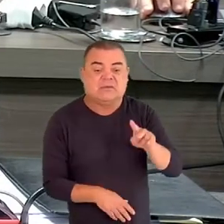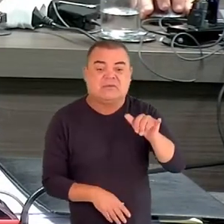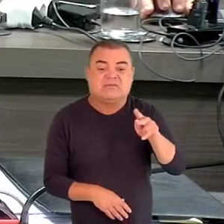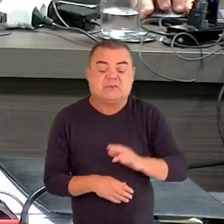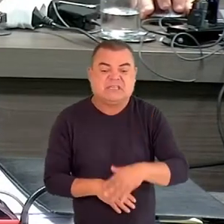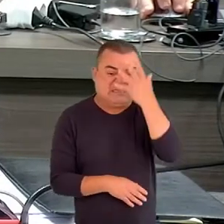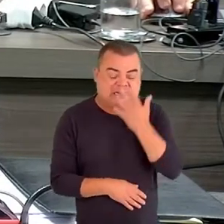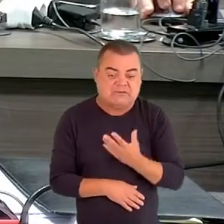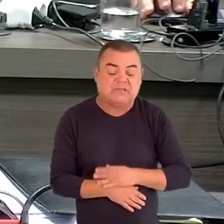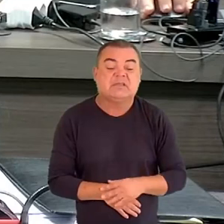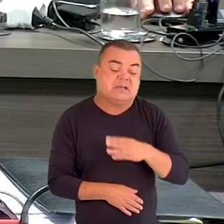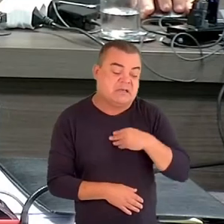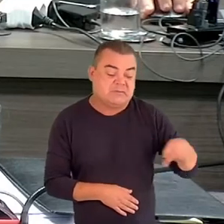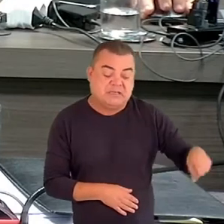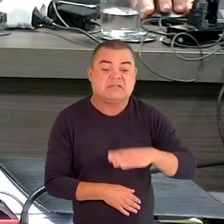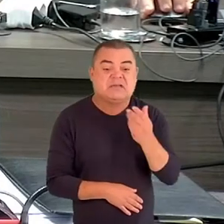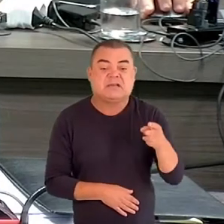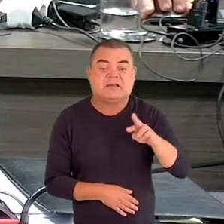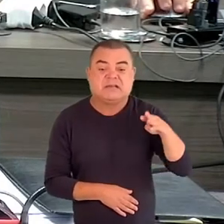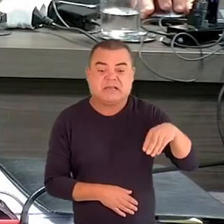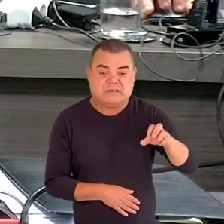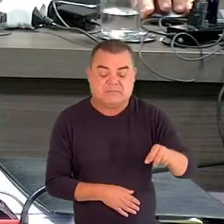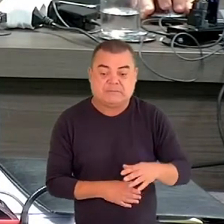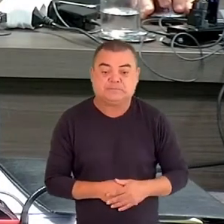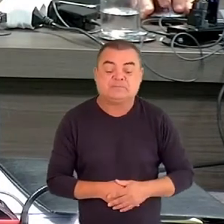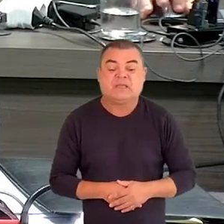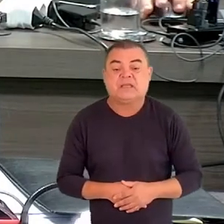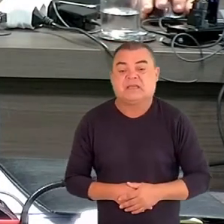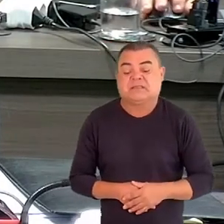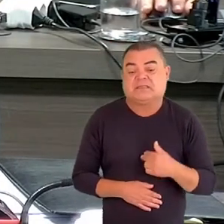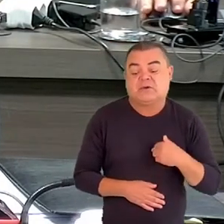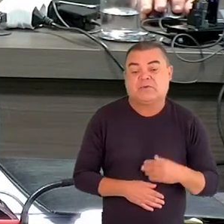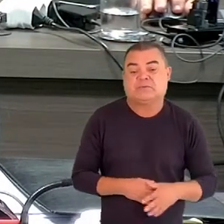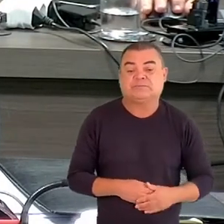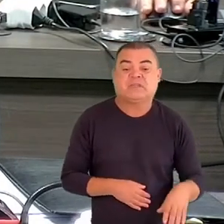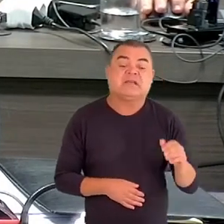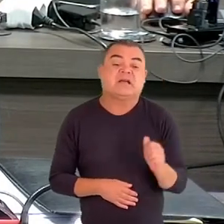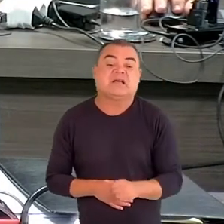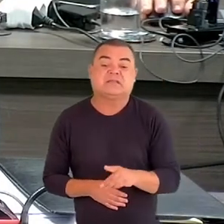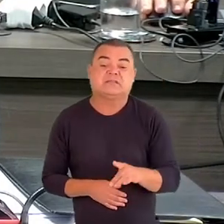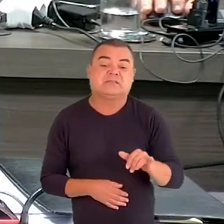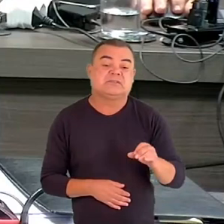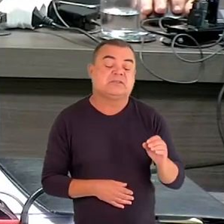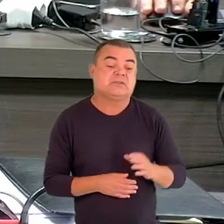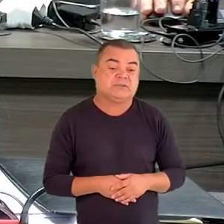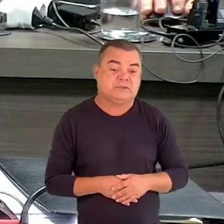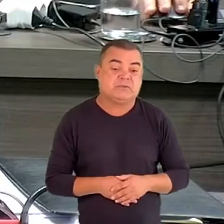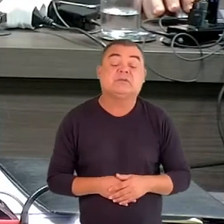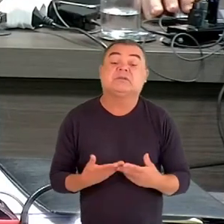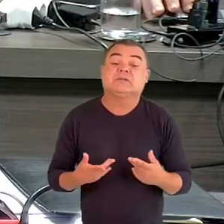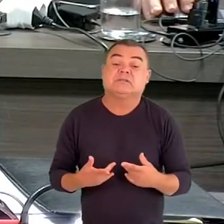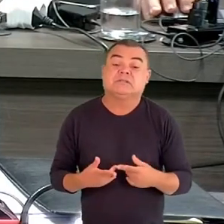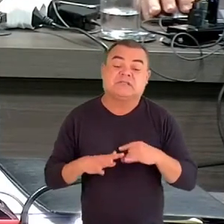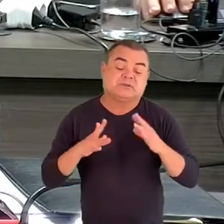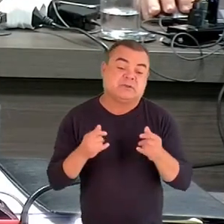ministra Carmen Lúcia. Então, minha solidariedade e dizer que adiro integralmente às palavras de Vossa Excelência, à proposição e a